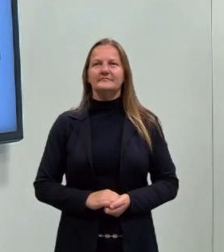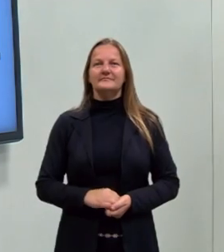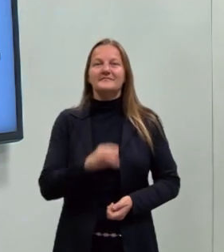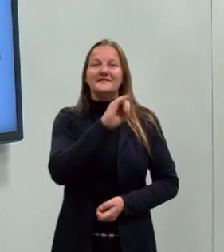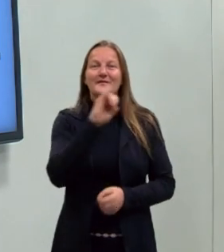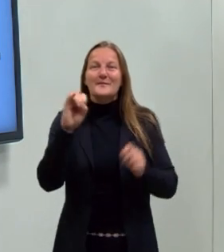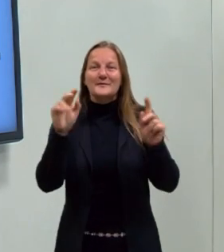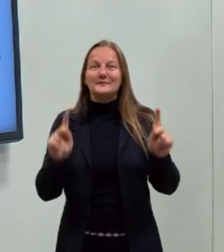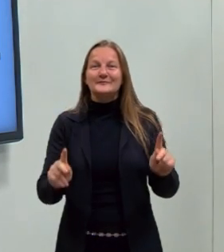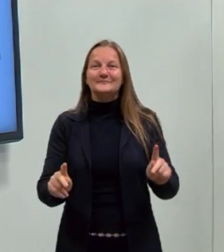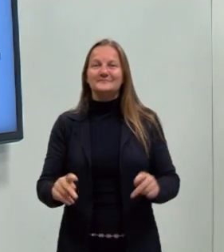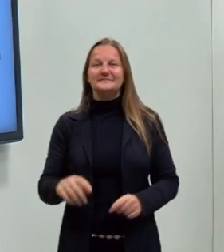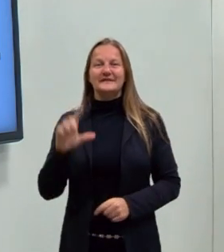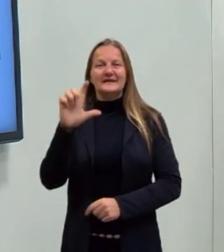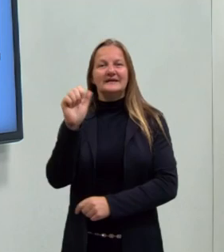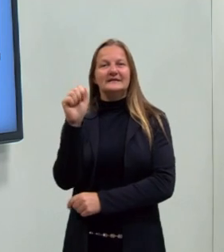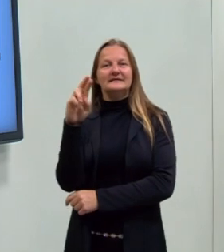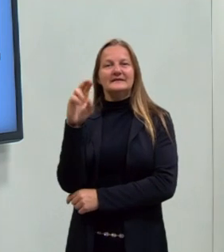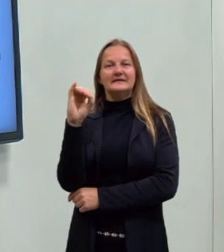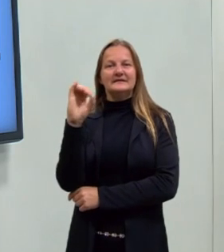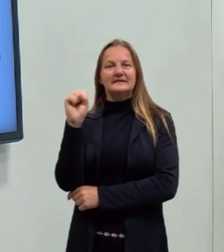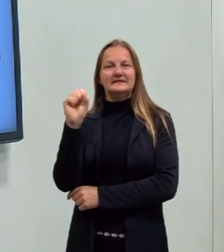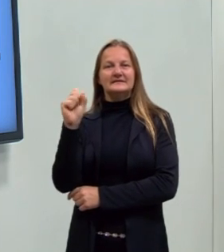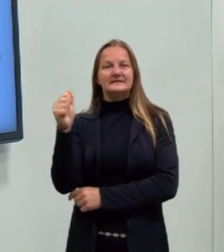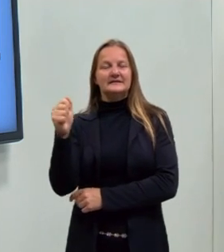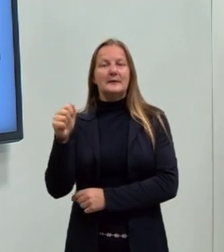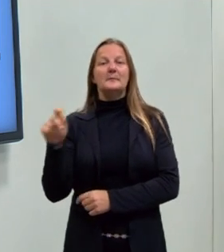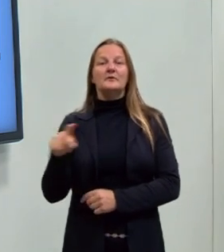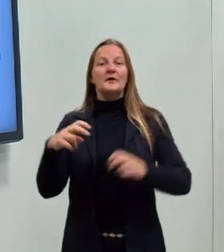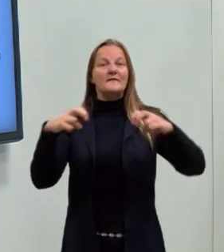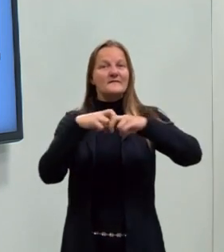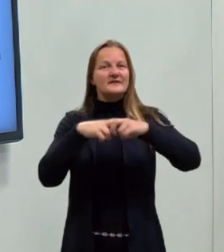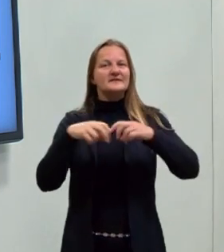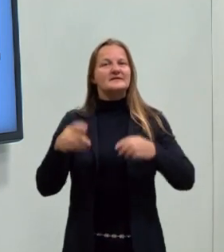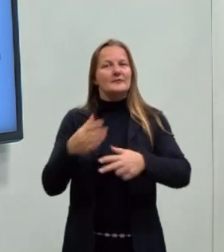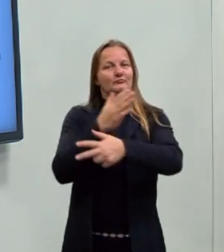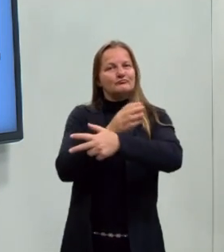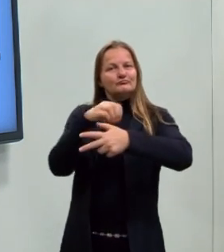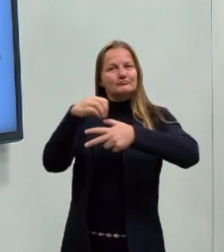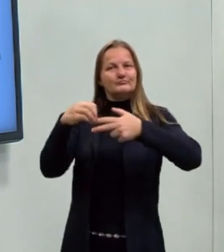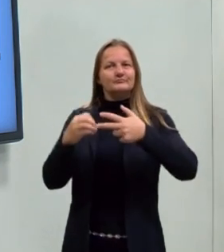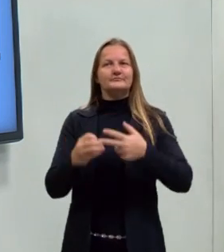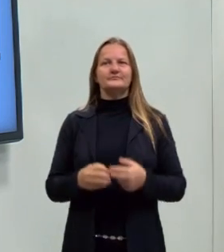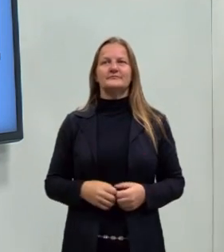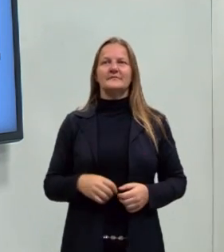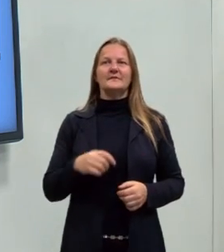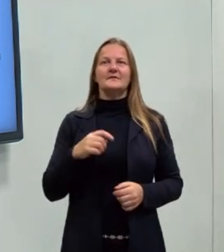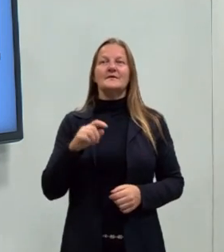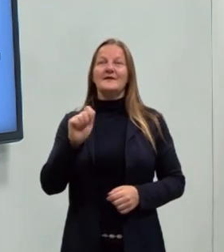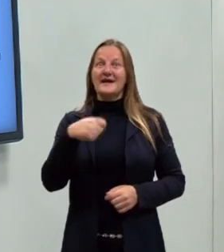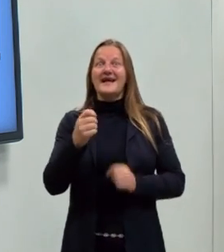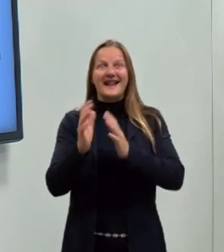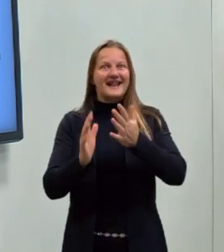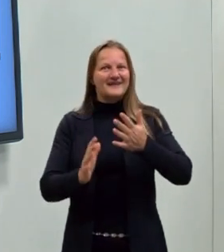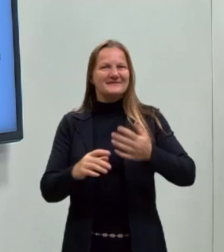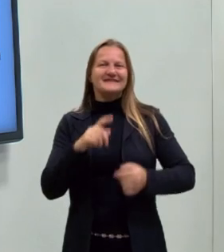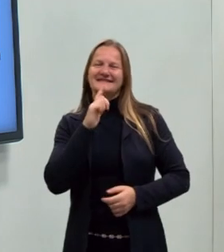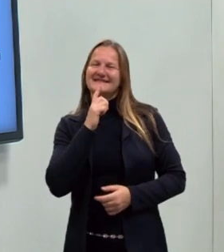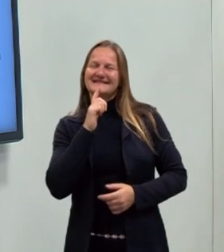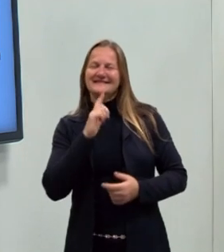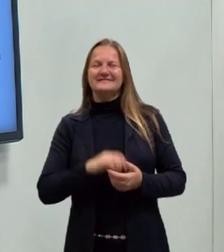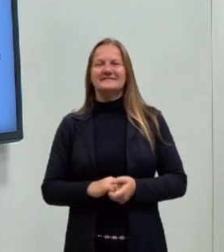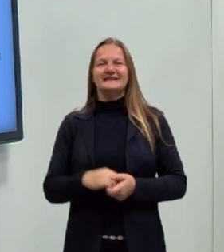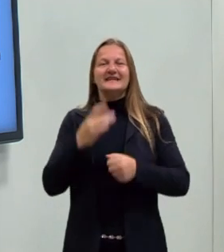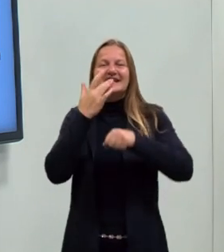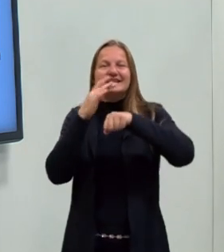Olá pessoal Eu me chamo Larissa e só professora de física do pré-enem 2022 Esse é o meu sinal em Libras Eu